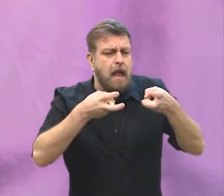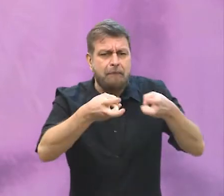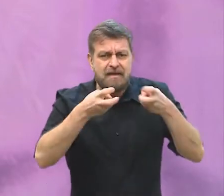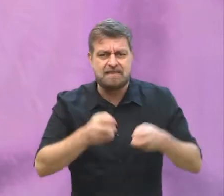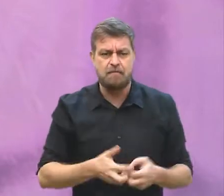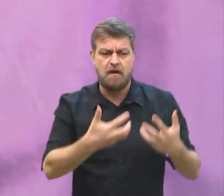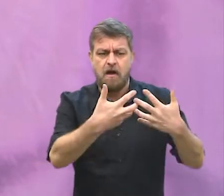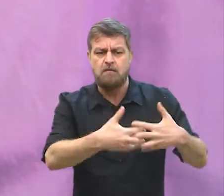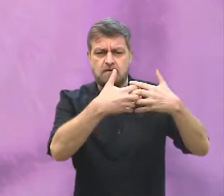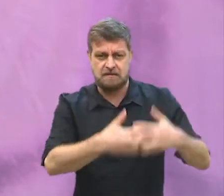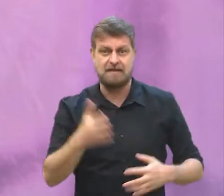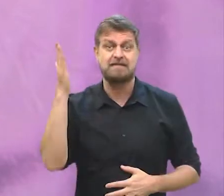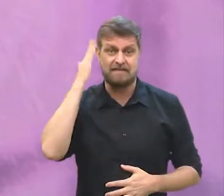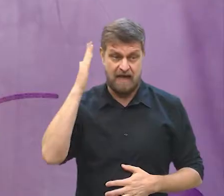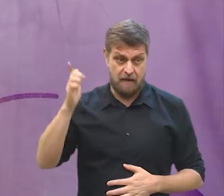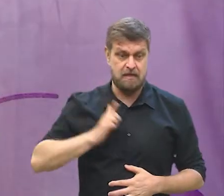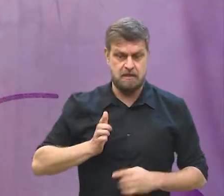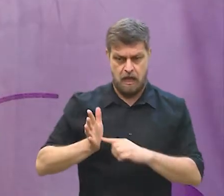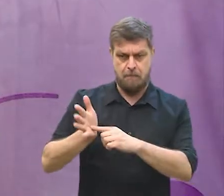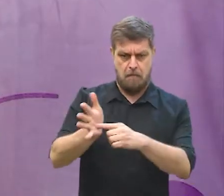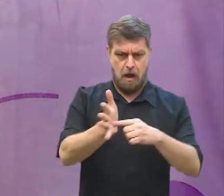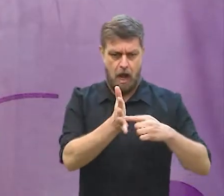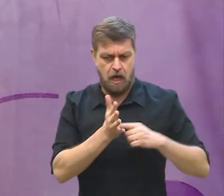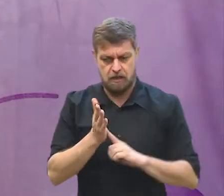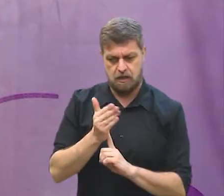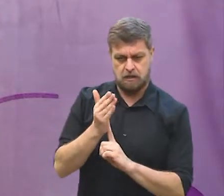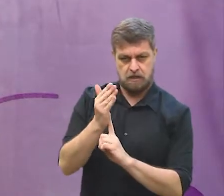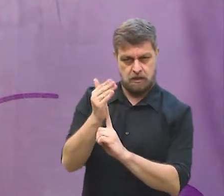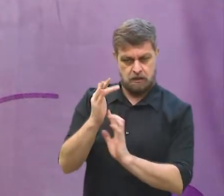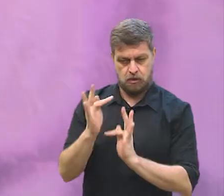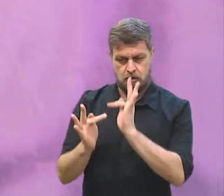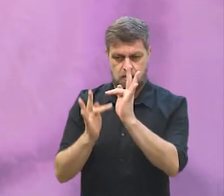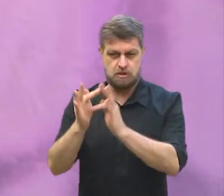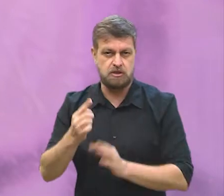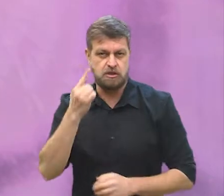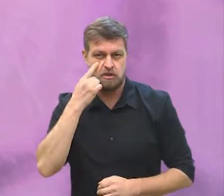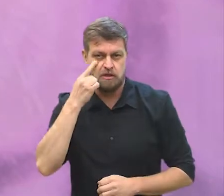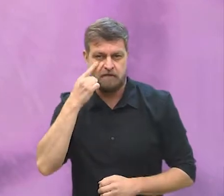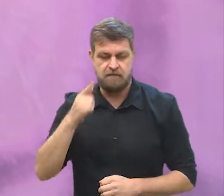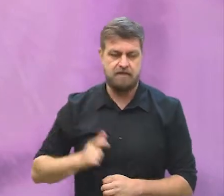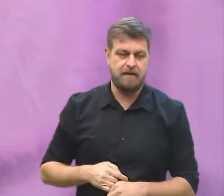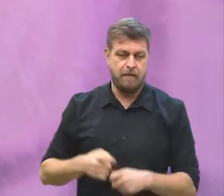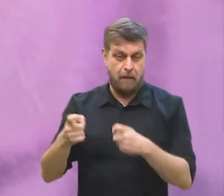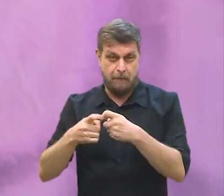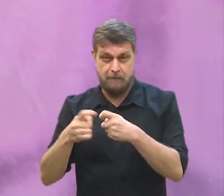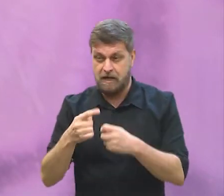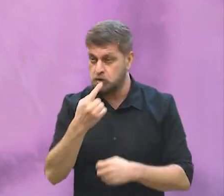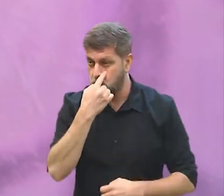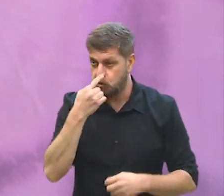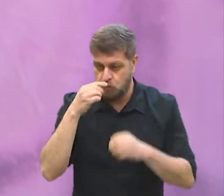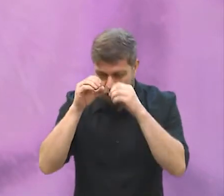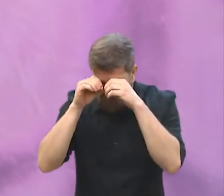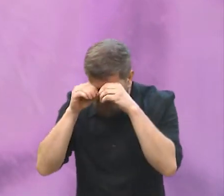disso? A gente já sabe alguns equipamentos, né, que a tecnologia a gente já vê, por exemplo, consultórios de oftalmologia,